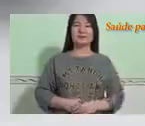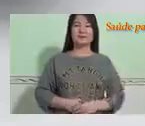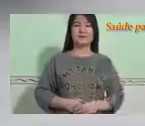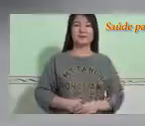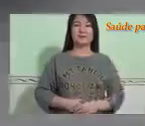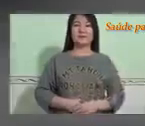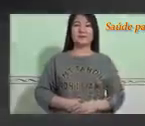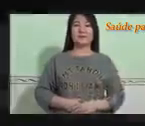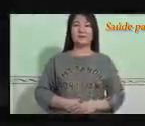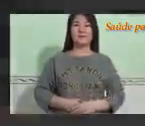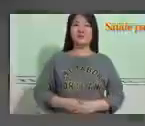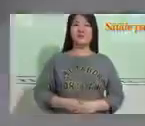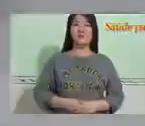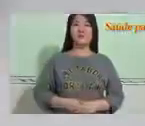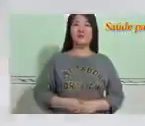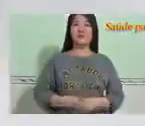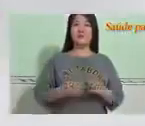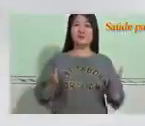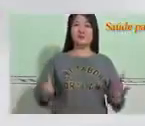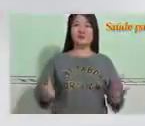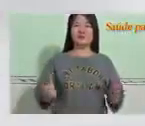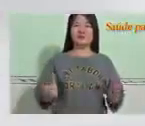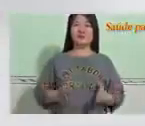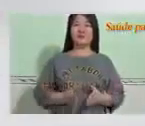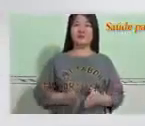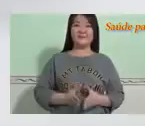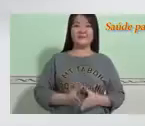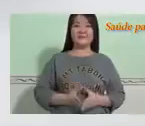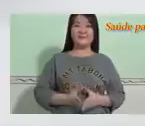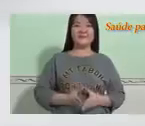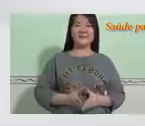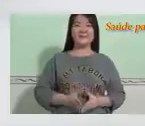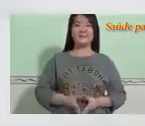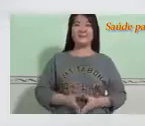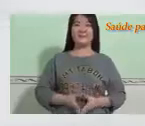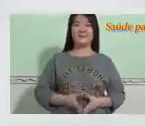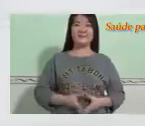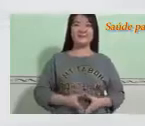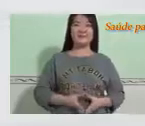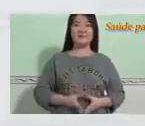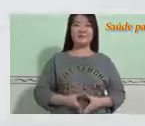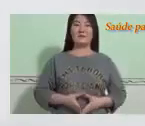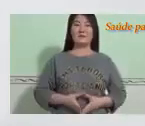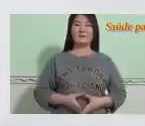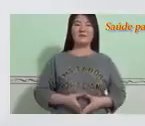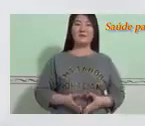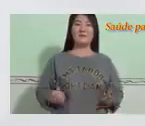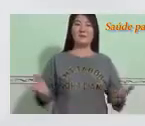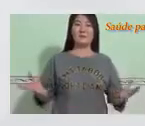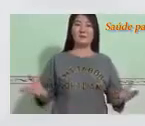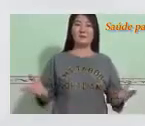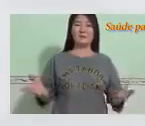ANHLRC3, que posteriormente foi denominada regina, que é produzida na fase embrionária do corpo humano,